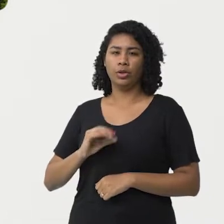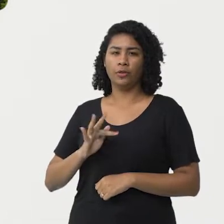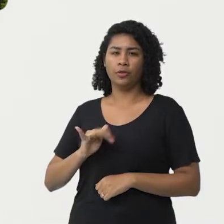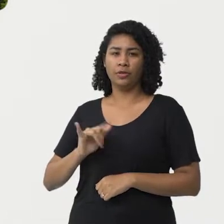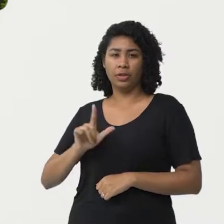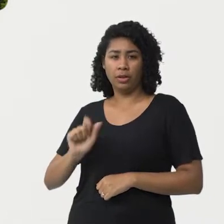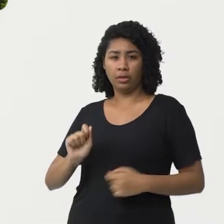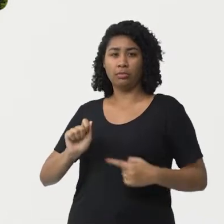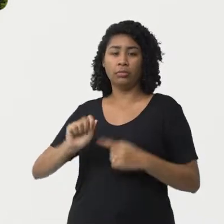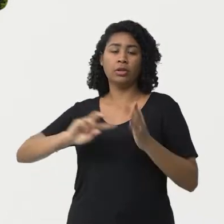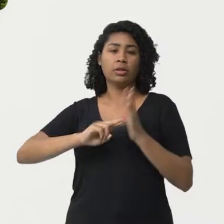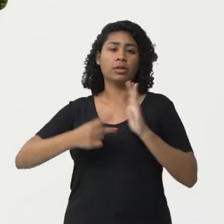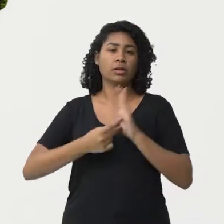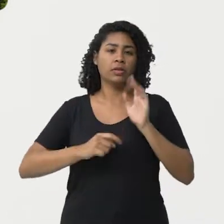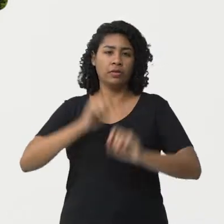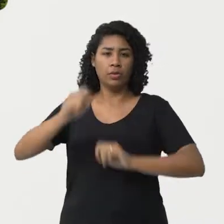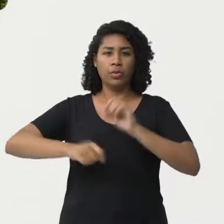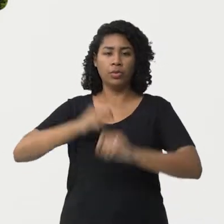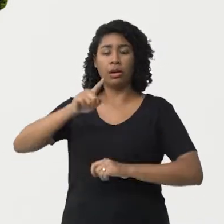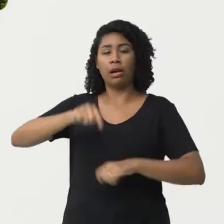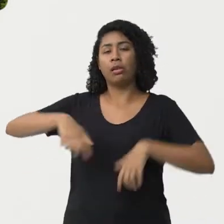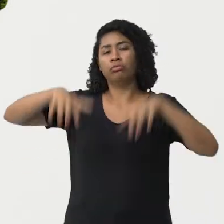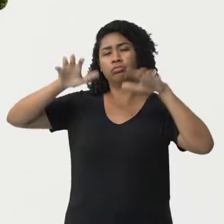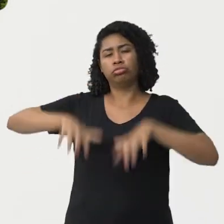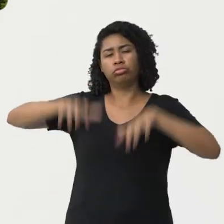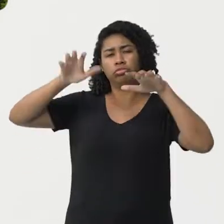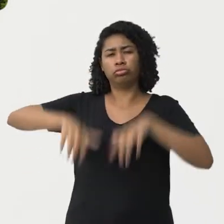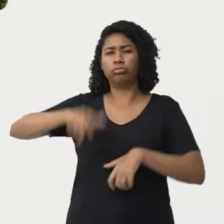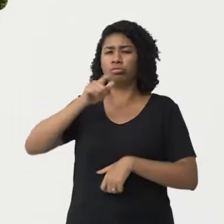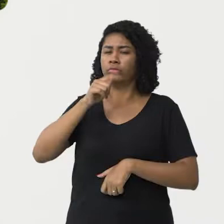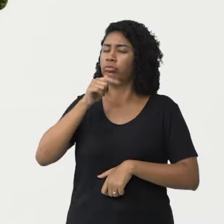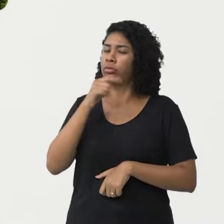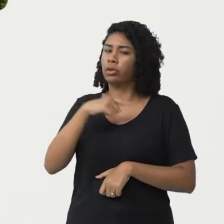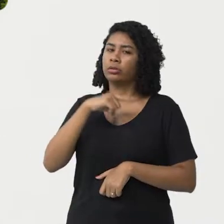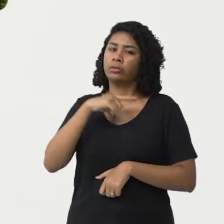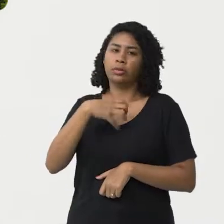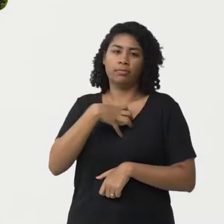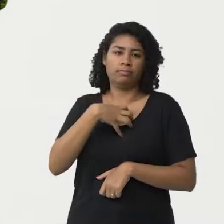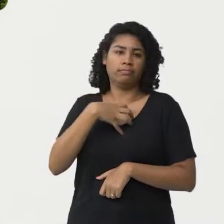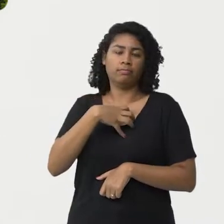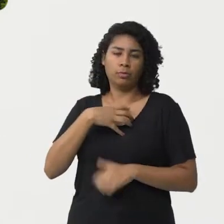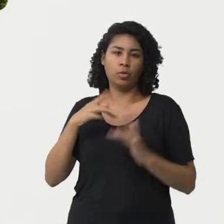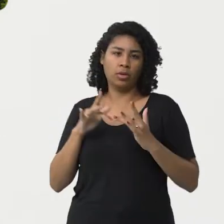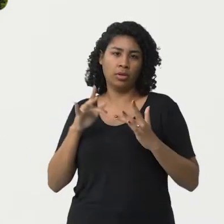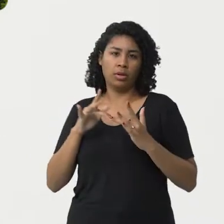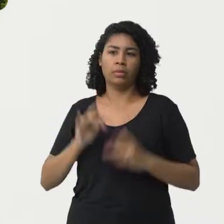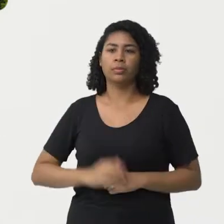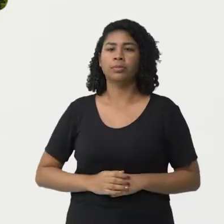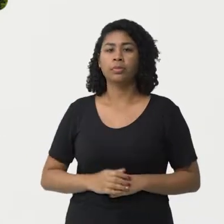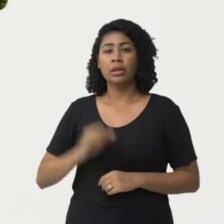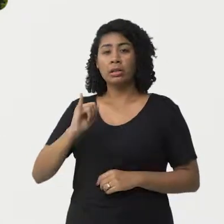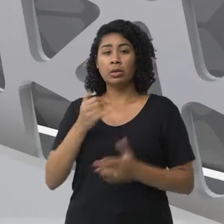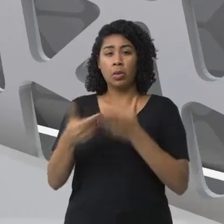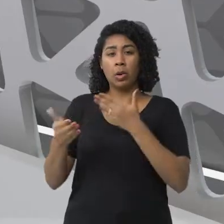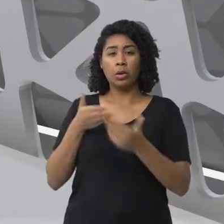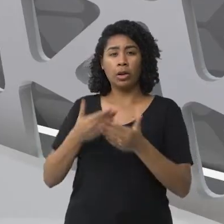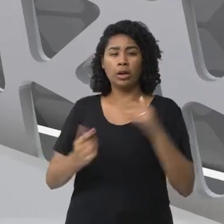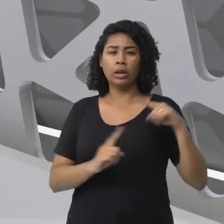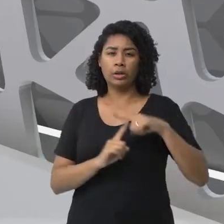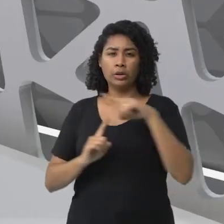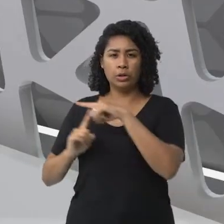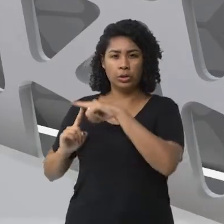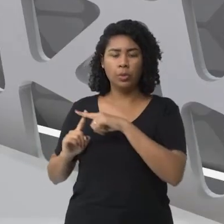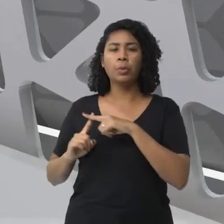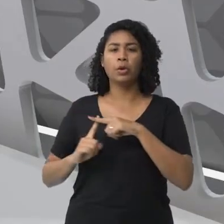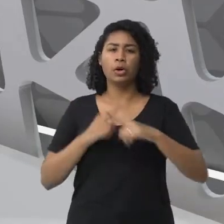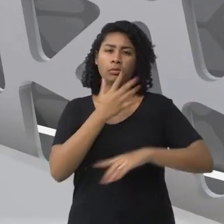está acostumada com uma abundância de água. Então, olha só, se qualquer tipo de vegetação característica